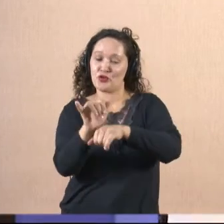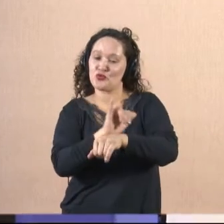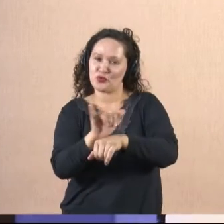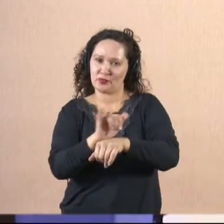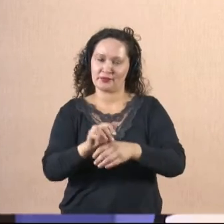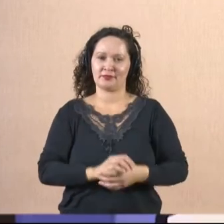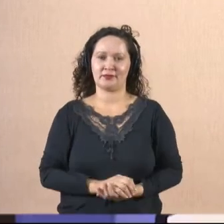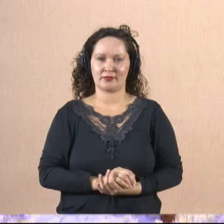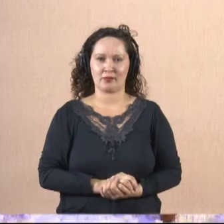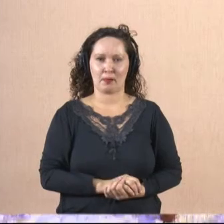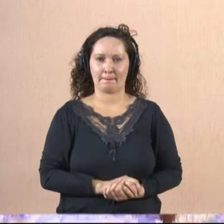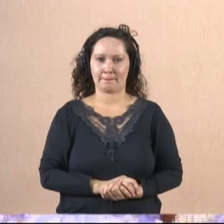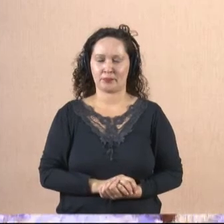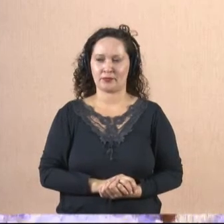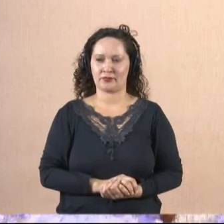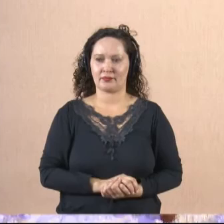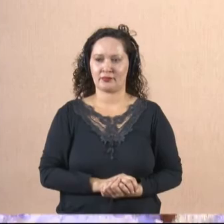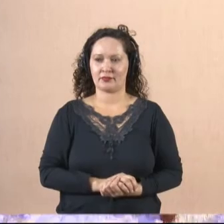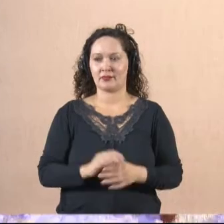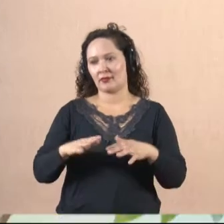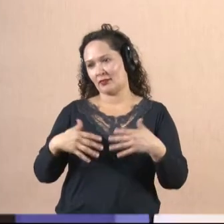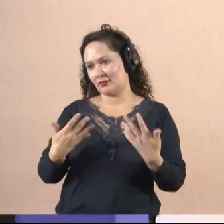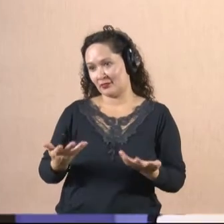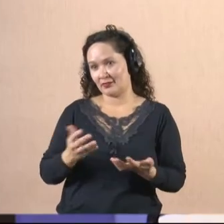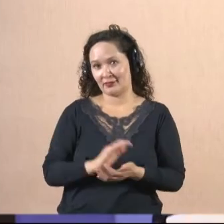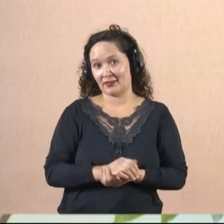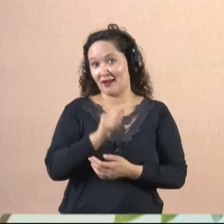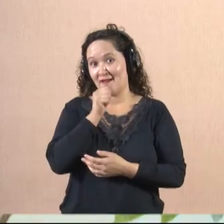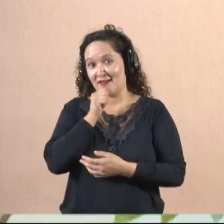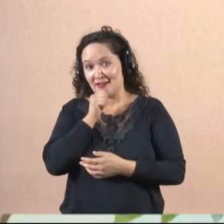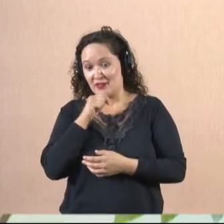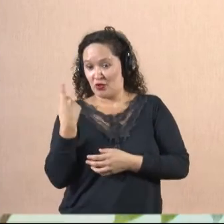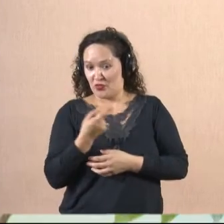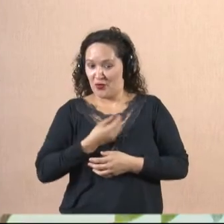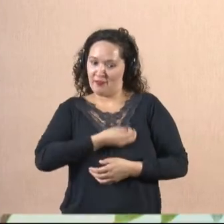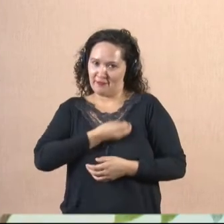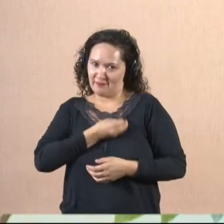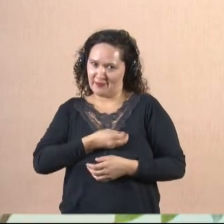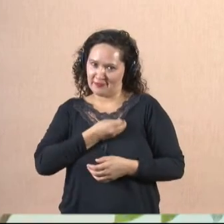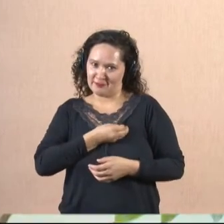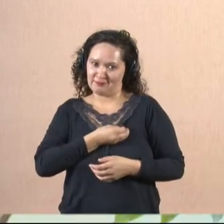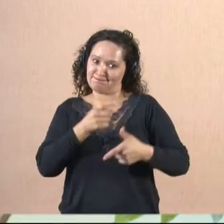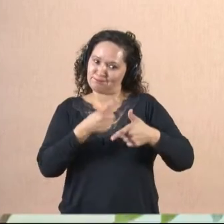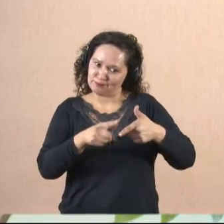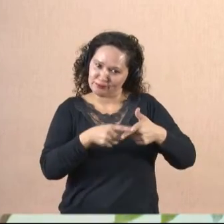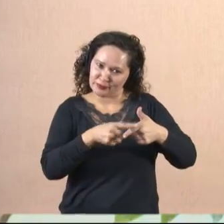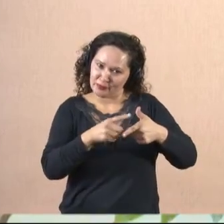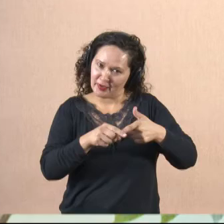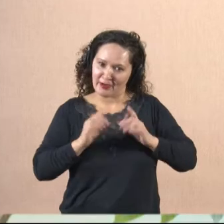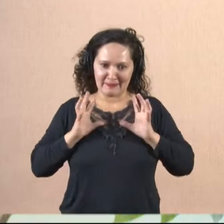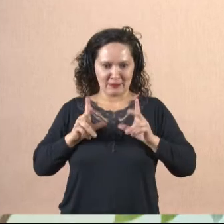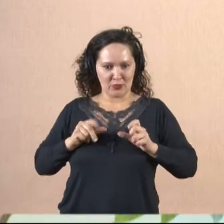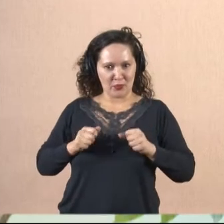pelo youtube e ainda que estamos passando por crise sanitária